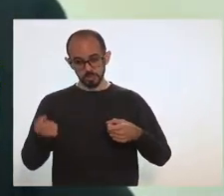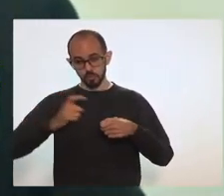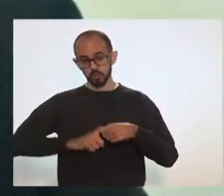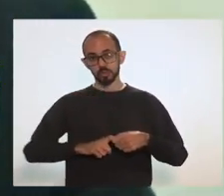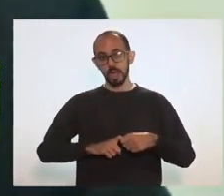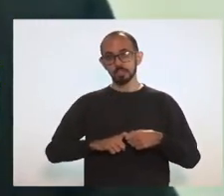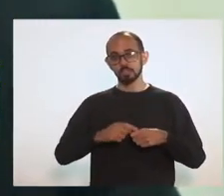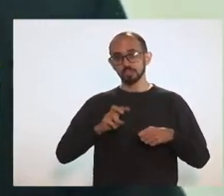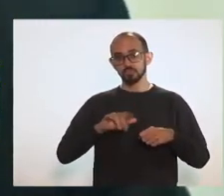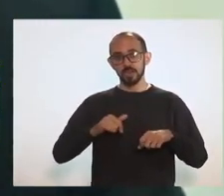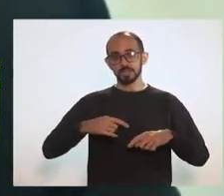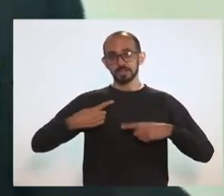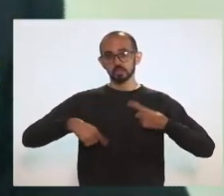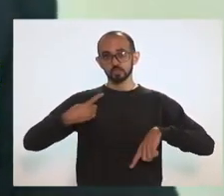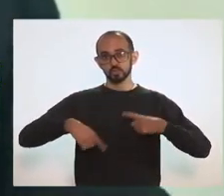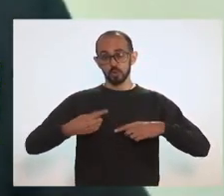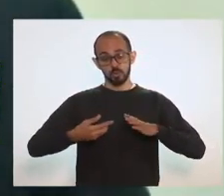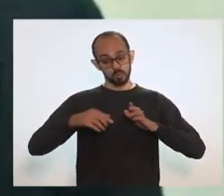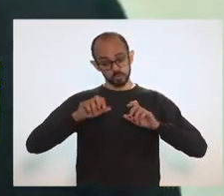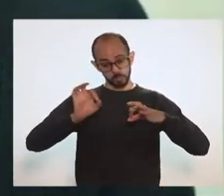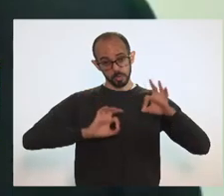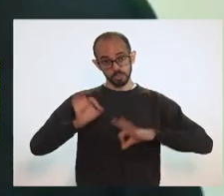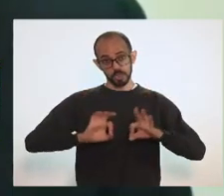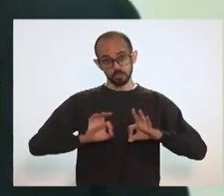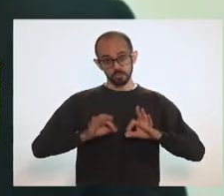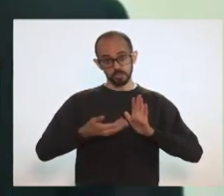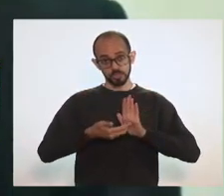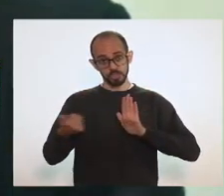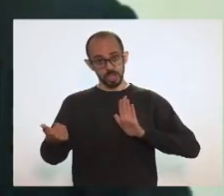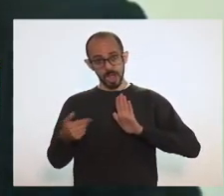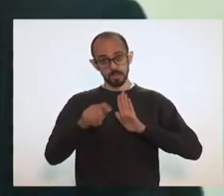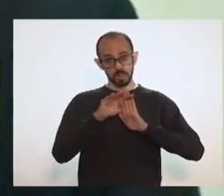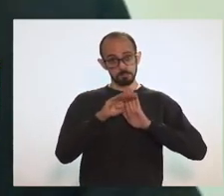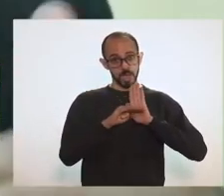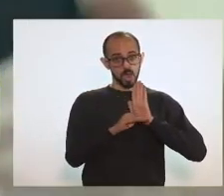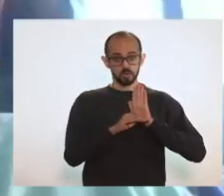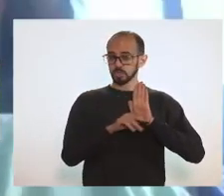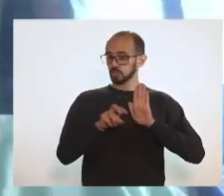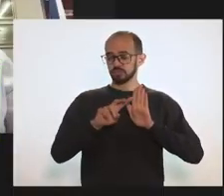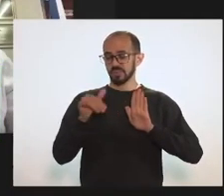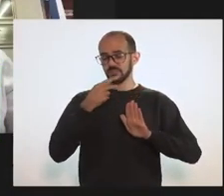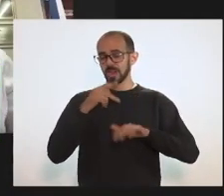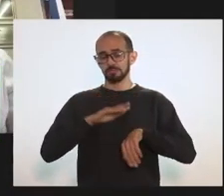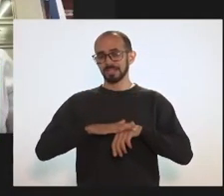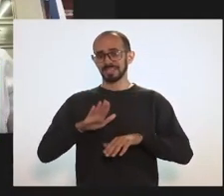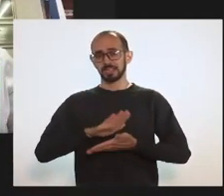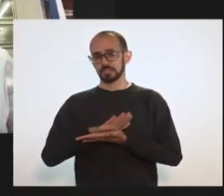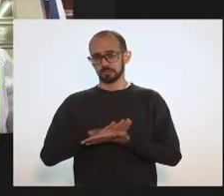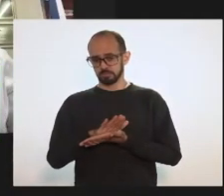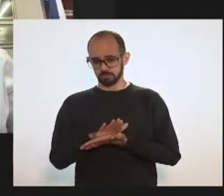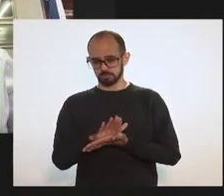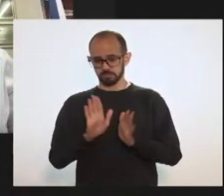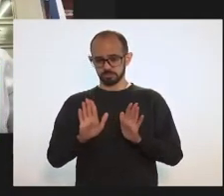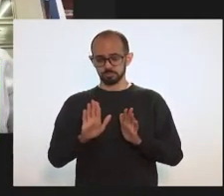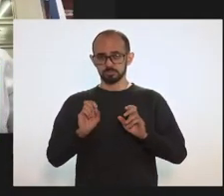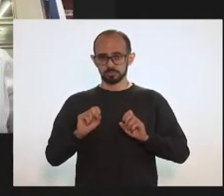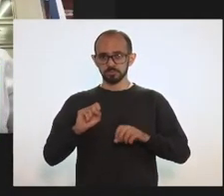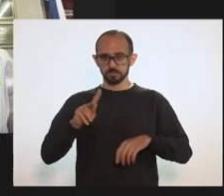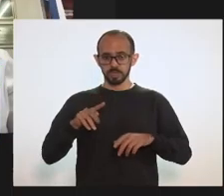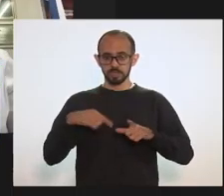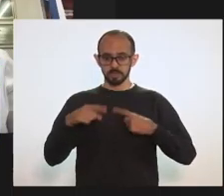fraterna, sempre muito brincalhona. Vossa Excelência é, digo, um grande irmão. E o segundo é, vamos voltar na